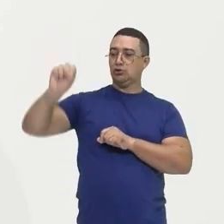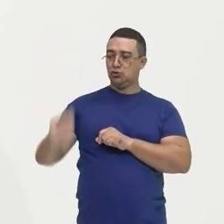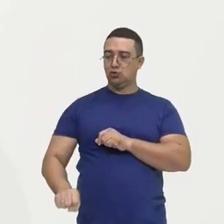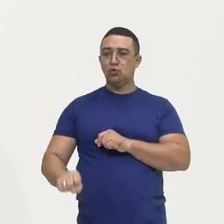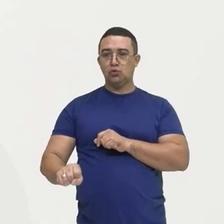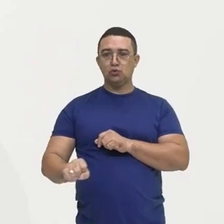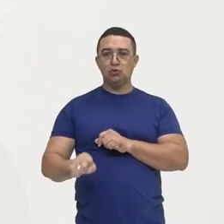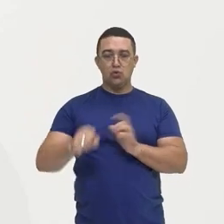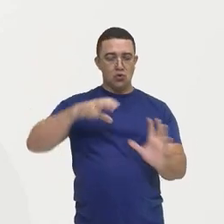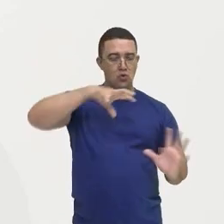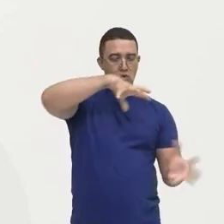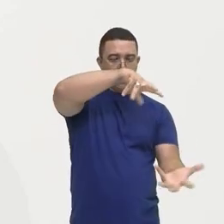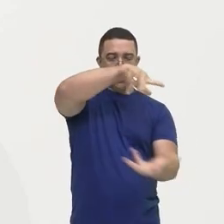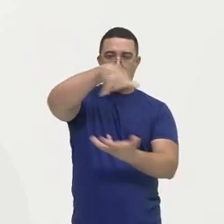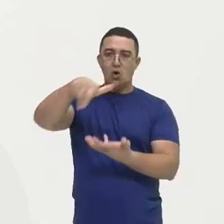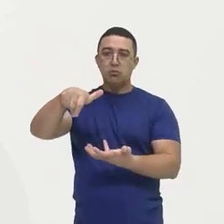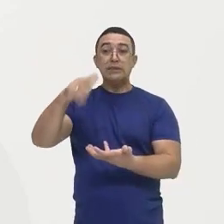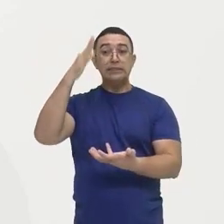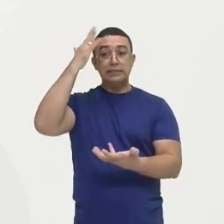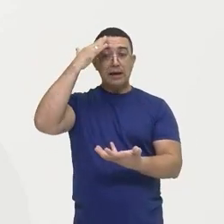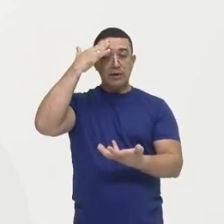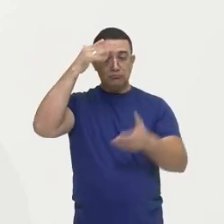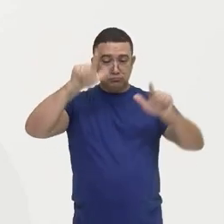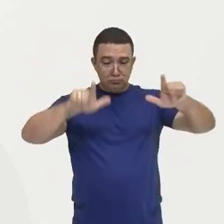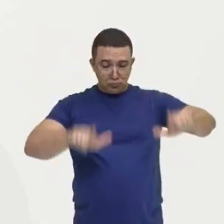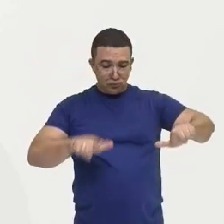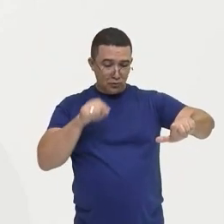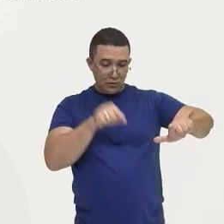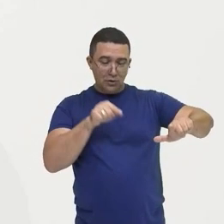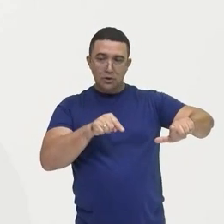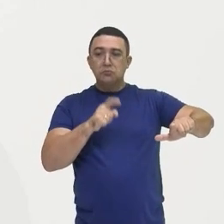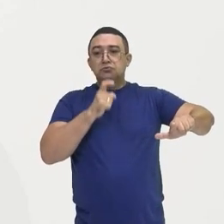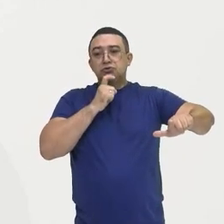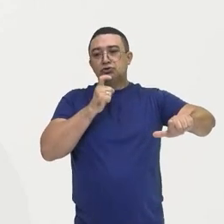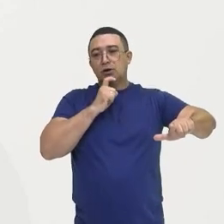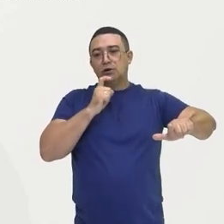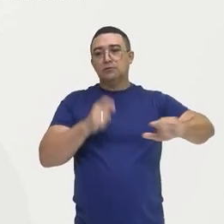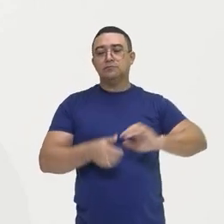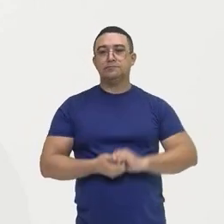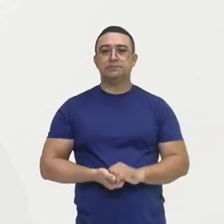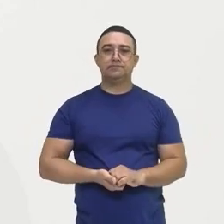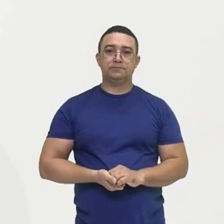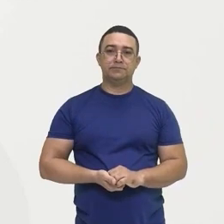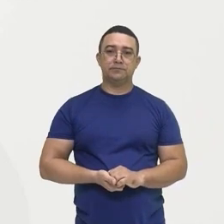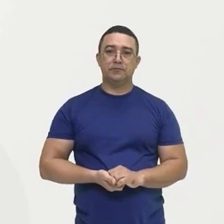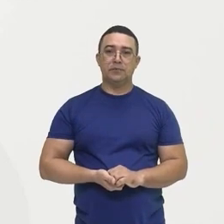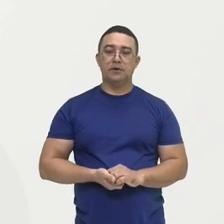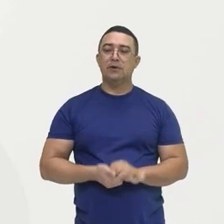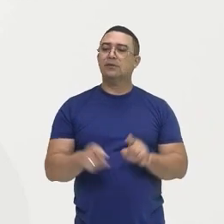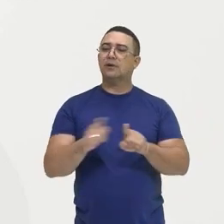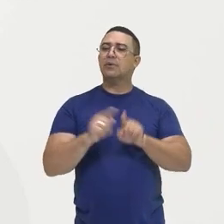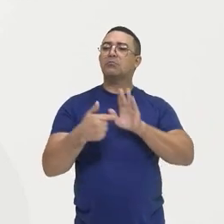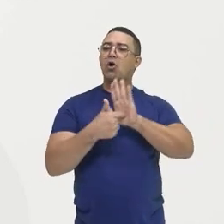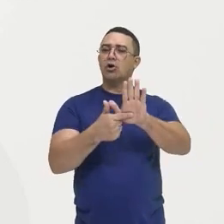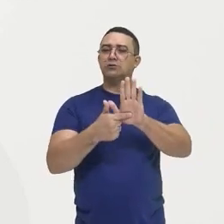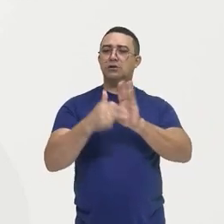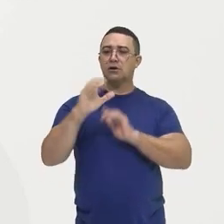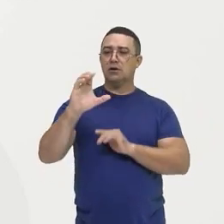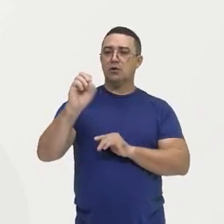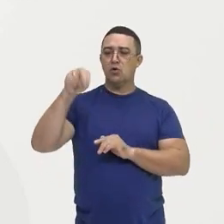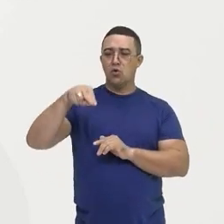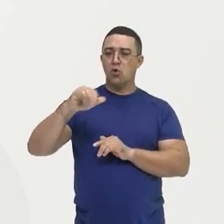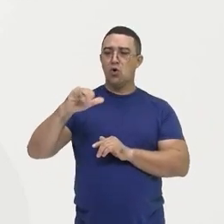sul. E aí temos também a projeção cônica. A cônica, gente, aí que se vocês observarem, olha